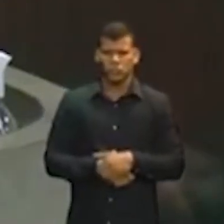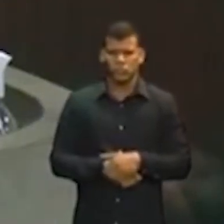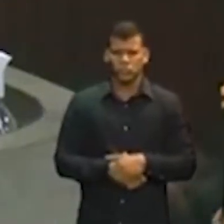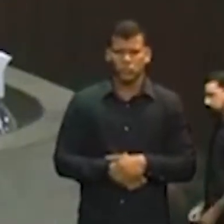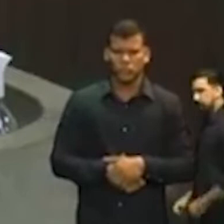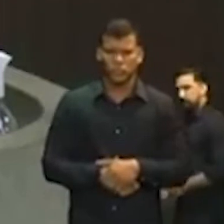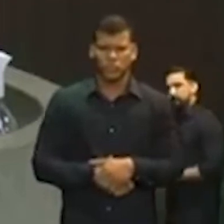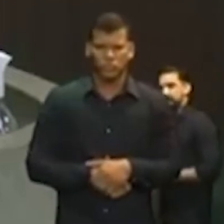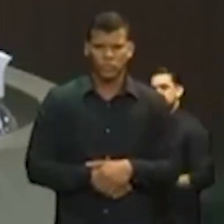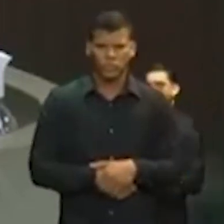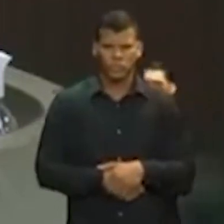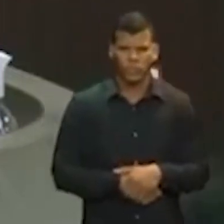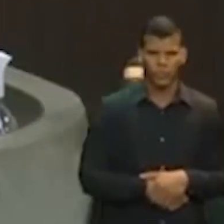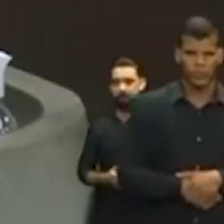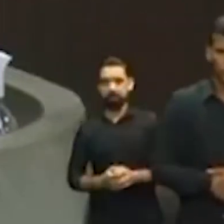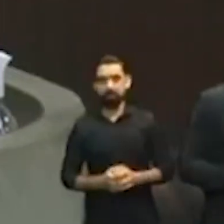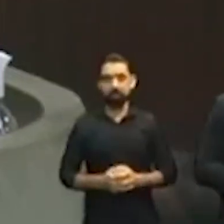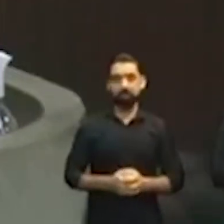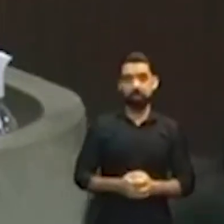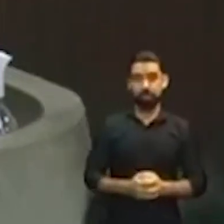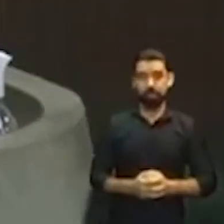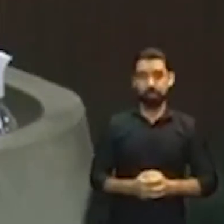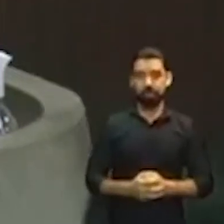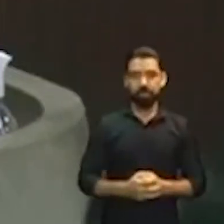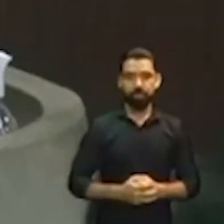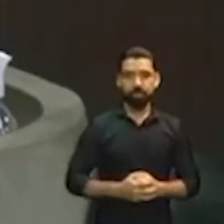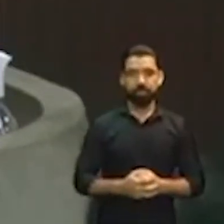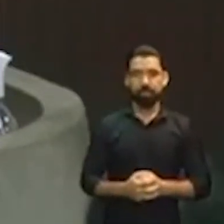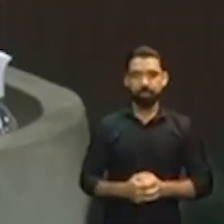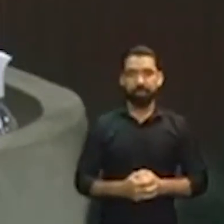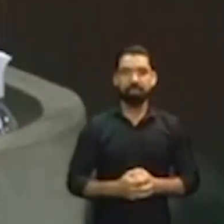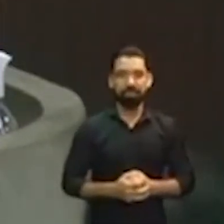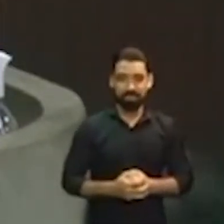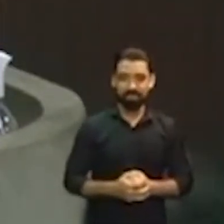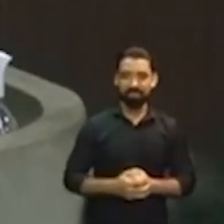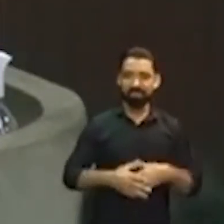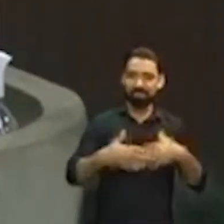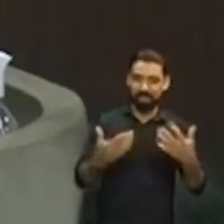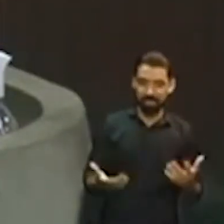que tem nome, que é respeitada no Brasil.